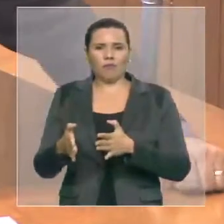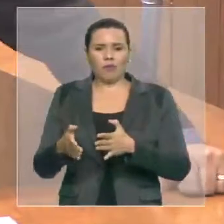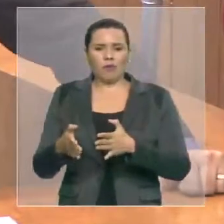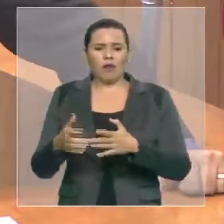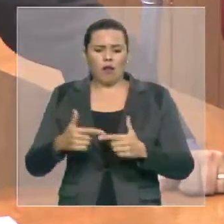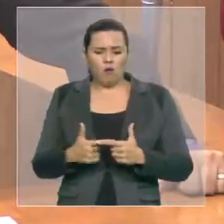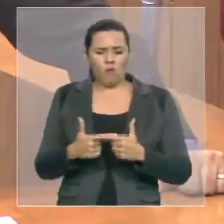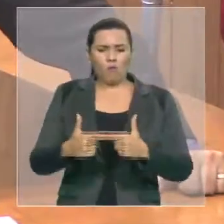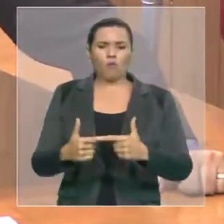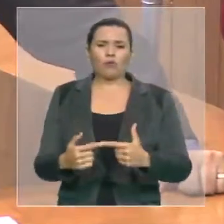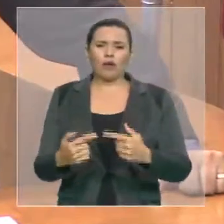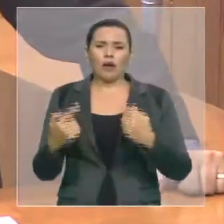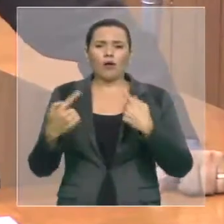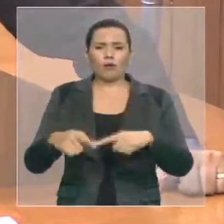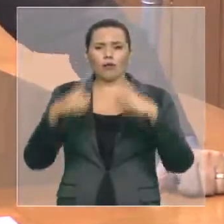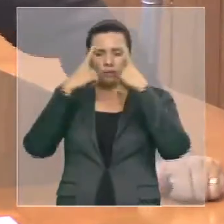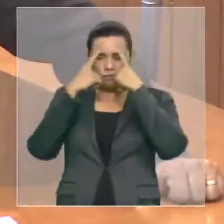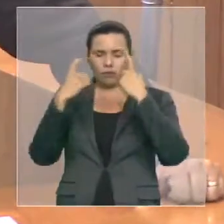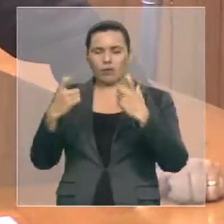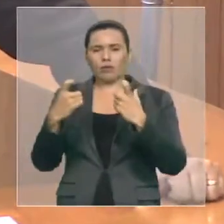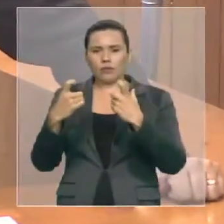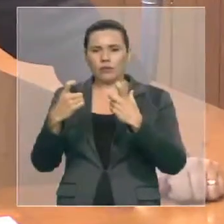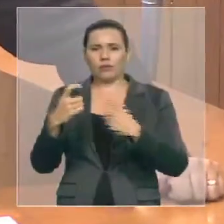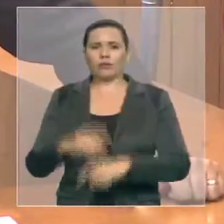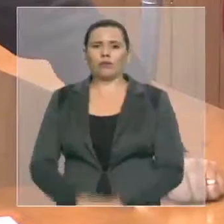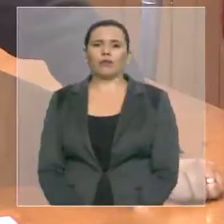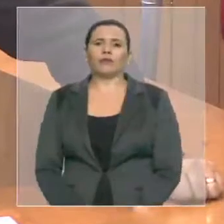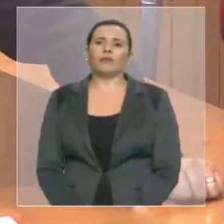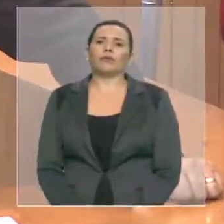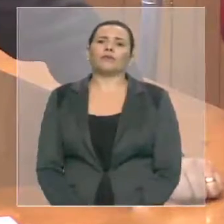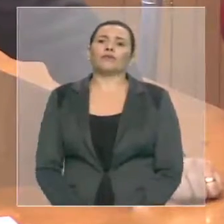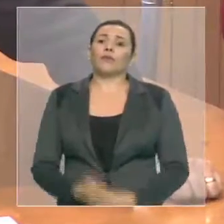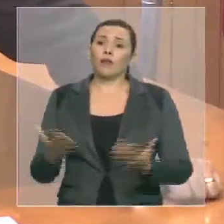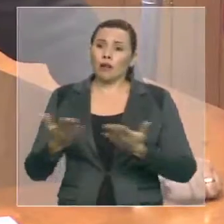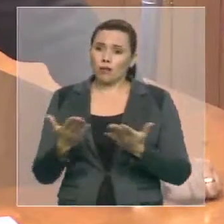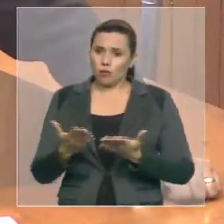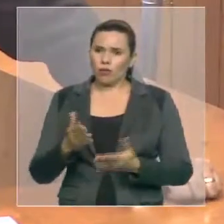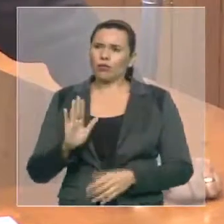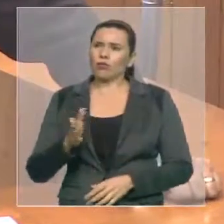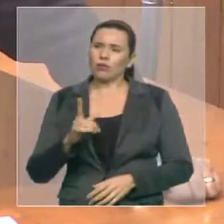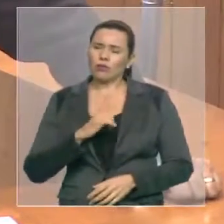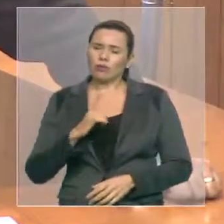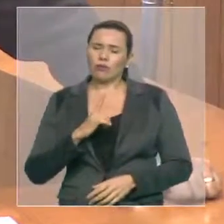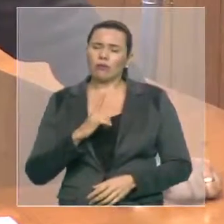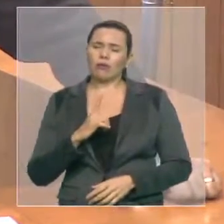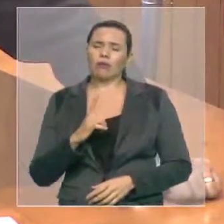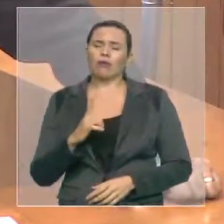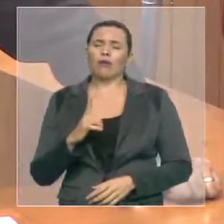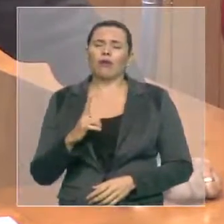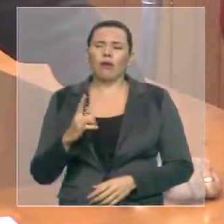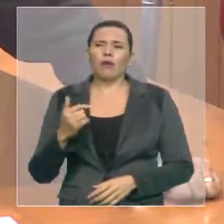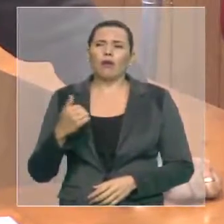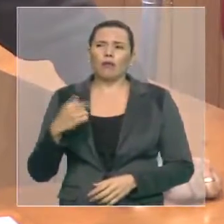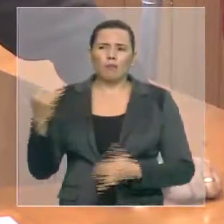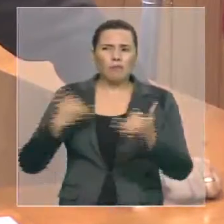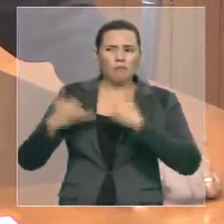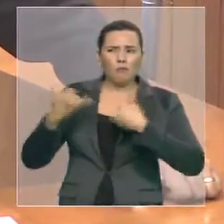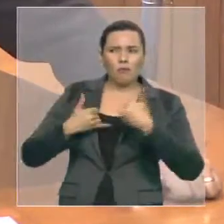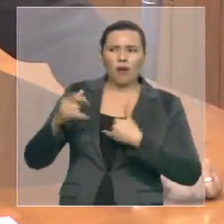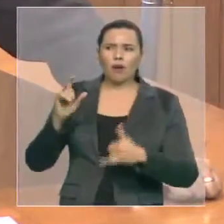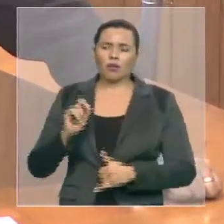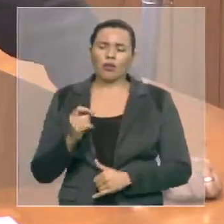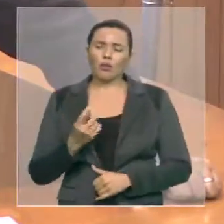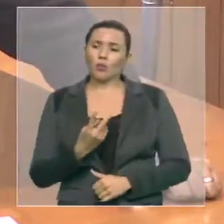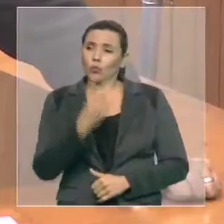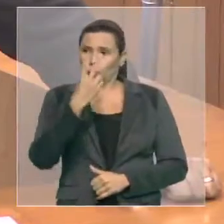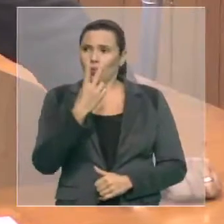equipamentos que utilizam. Agora mesmo já serão instaladas as 2 bases do GTA, que serão respostas